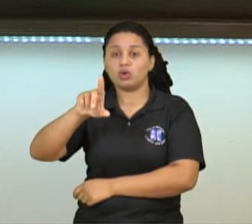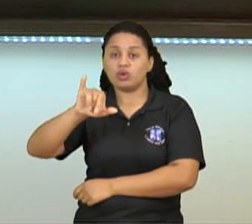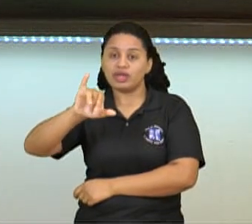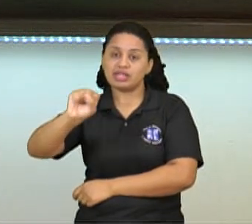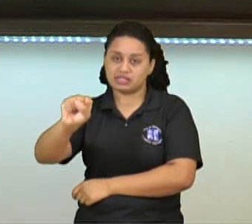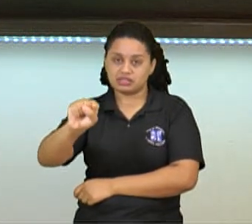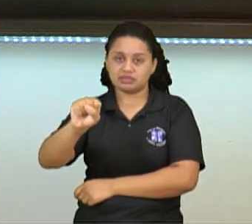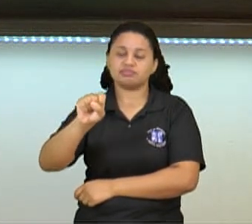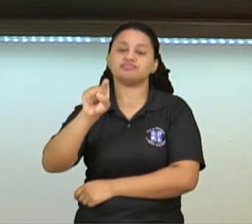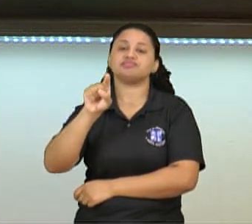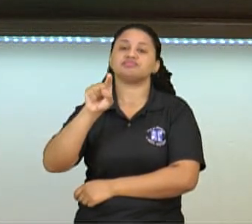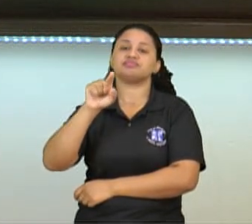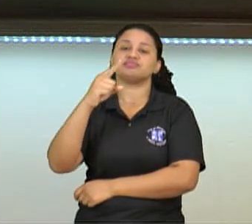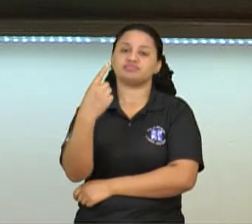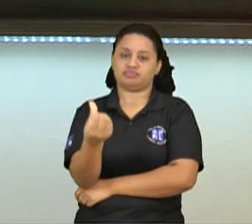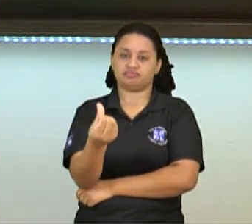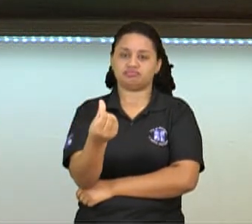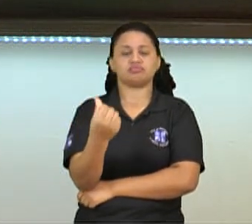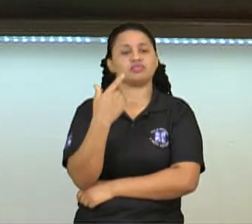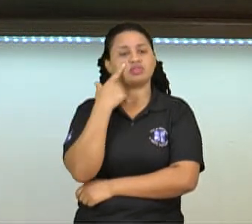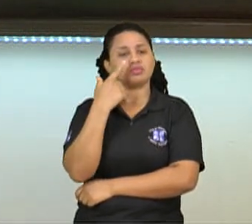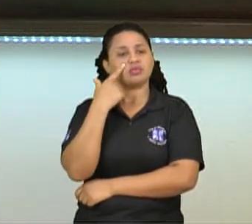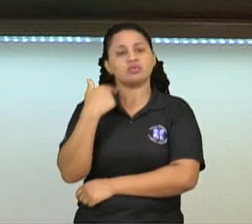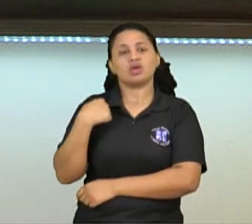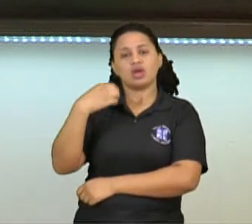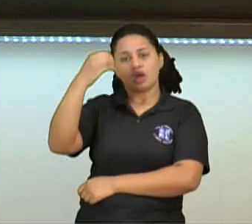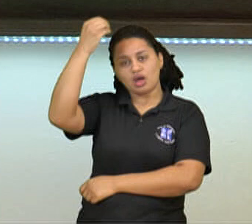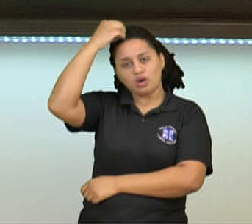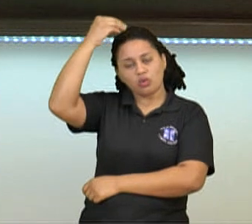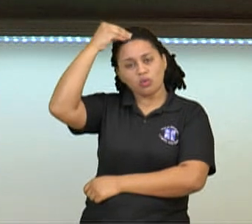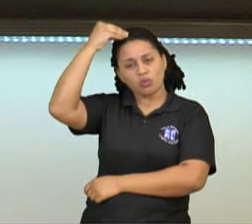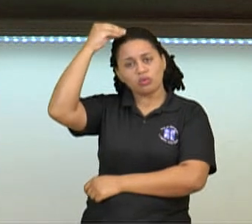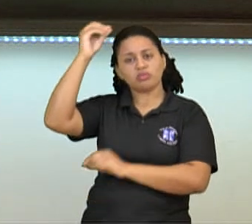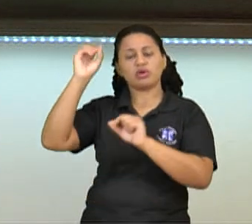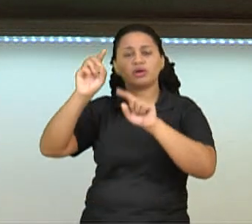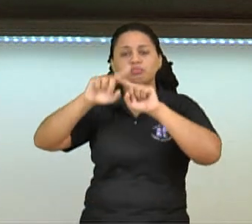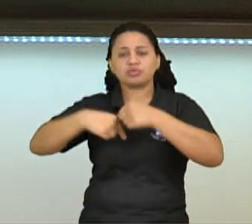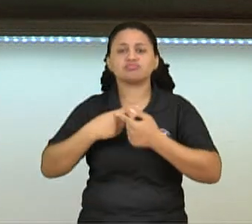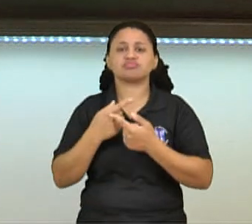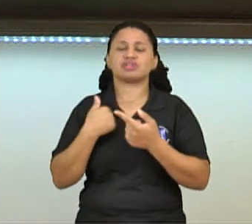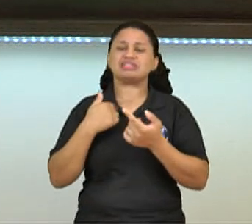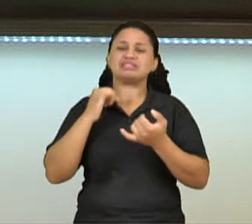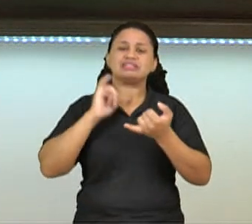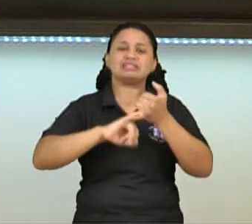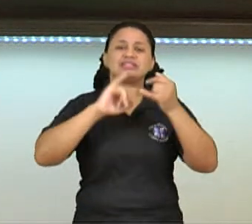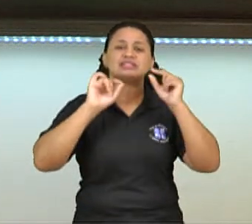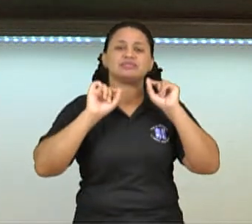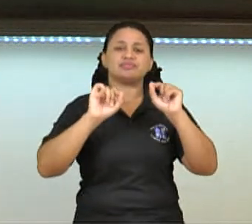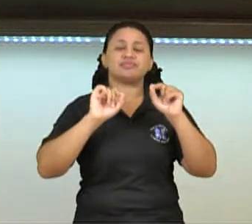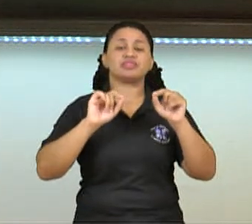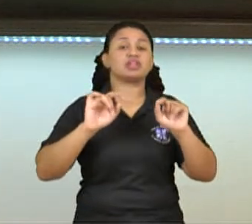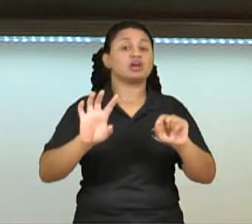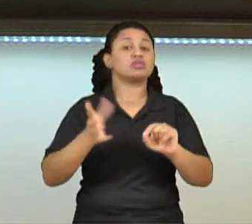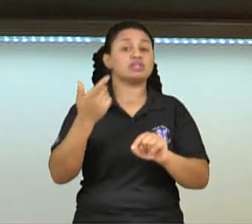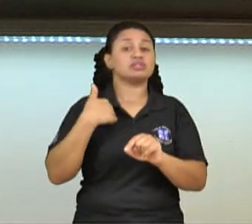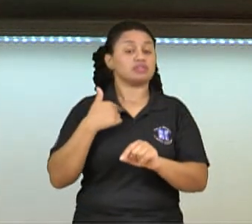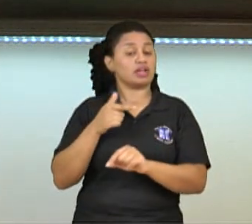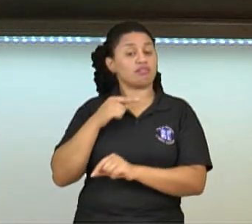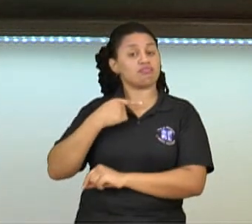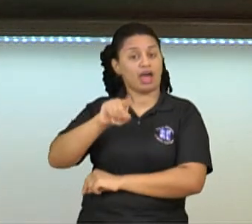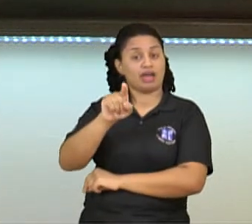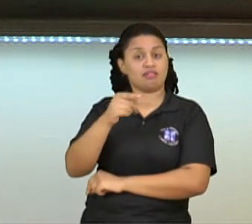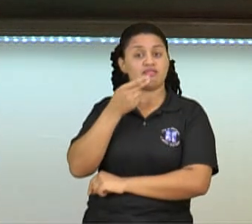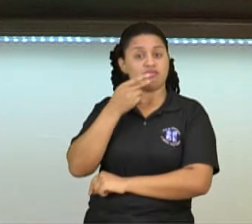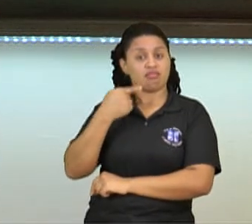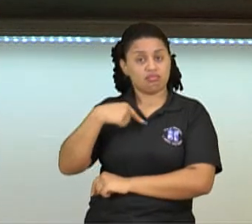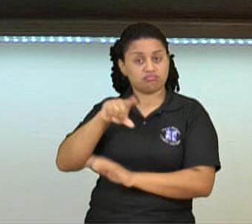e a culpa de traição de Luís XVI, que vai ser condenado à morte. Nós vamos ver que em